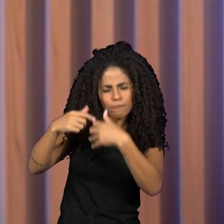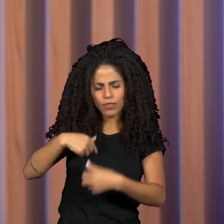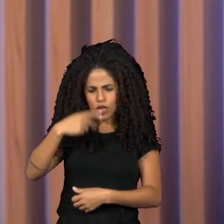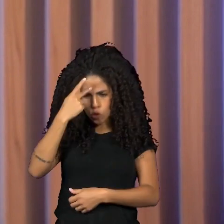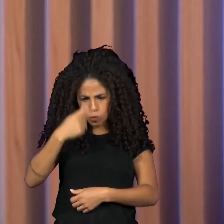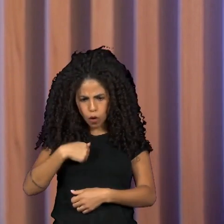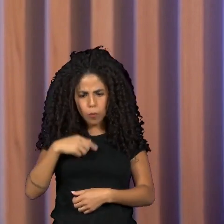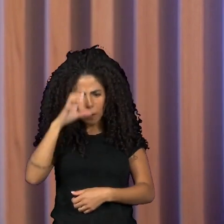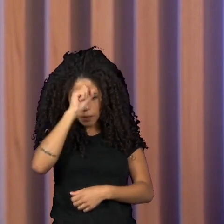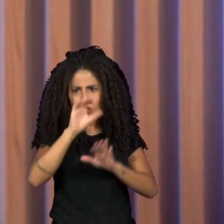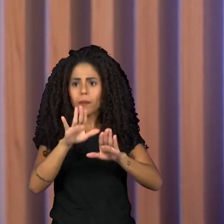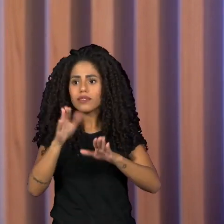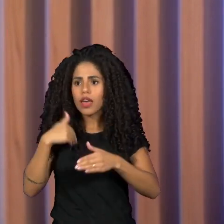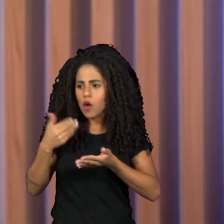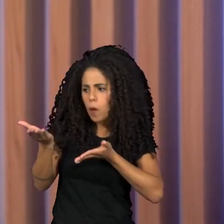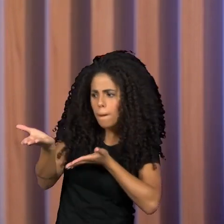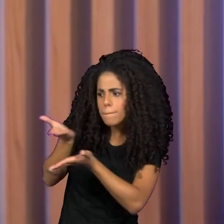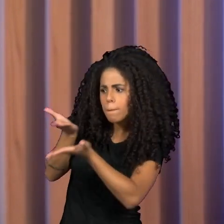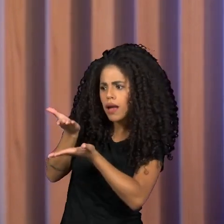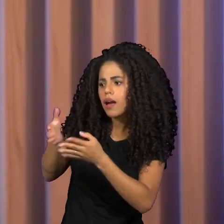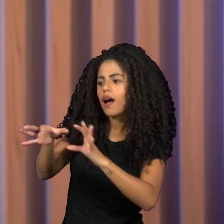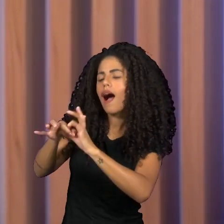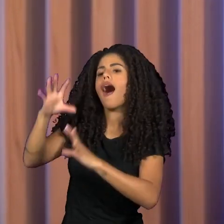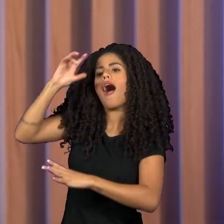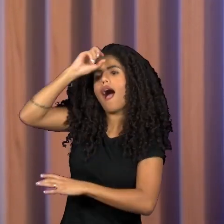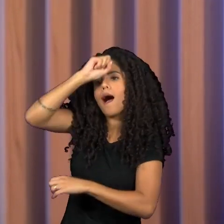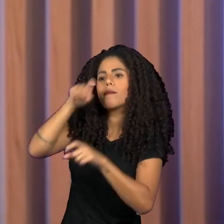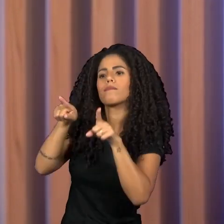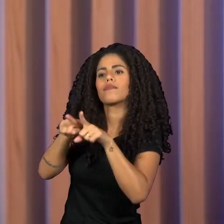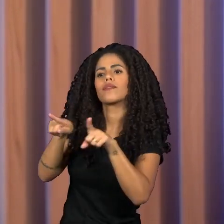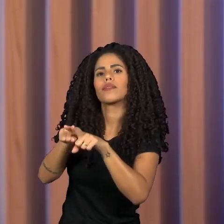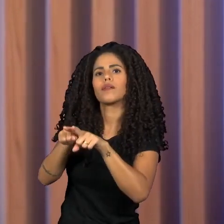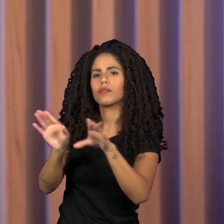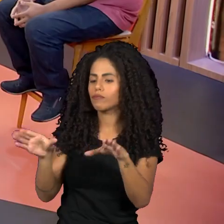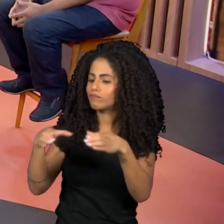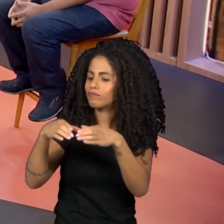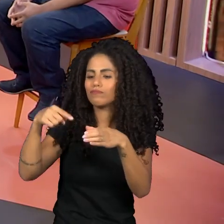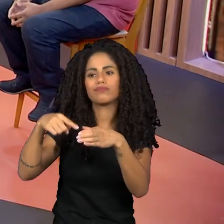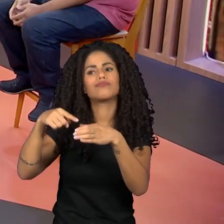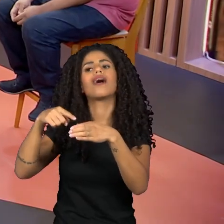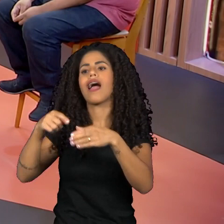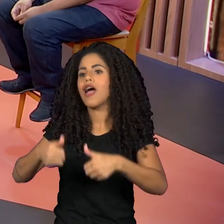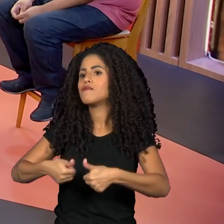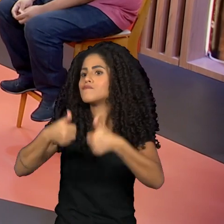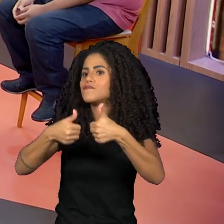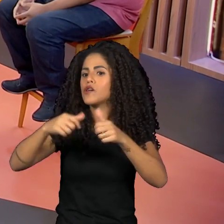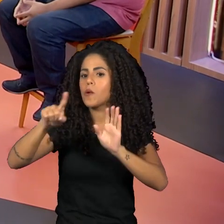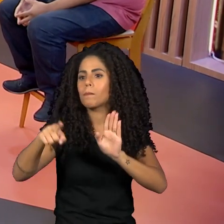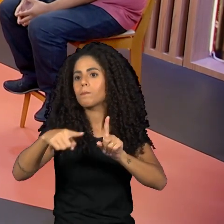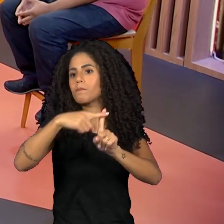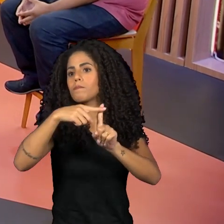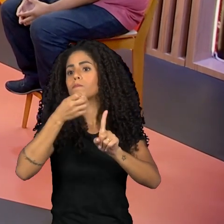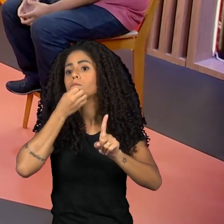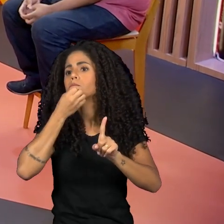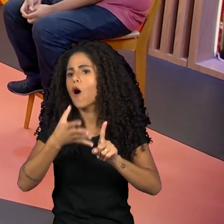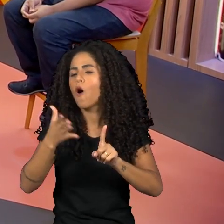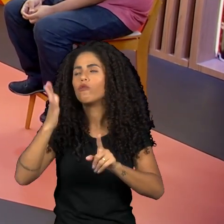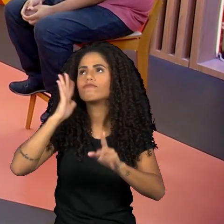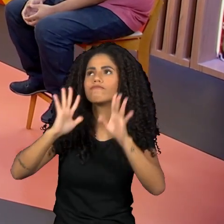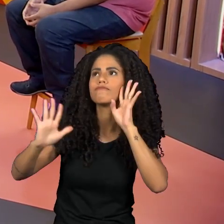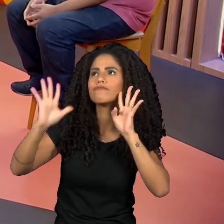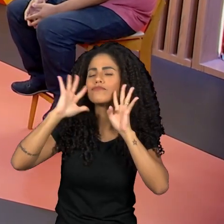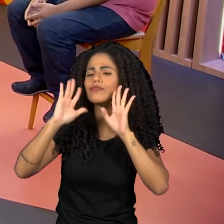valorize. Então, enxergo agora o coletivo como uma grande força positiva. Tenho dificuldades de imaginar